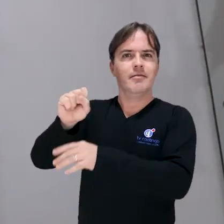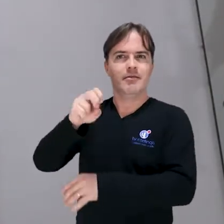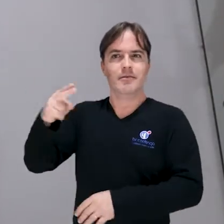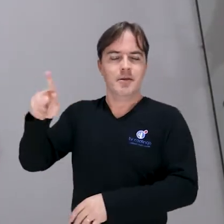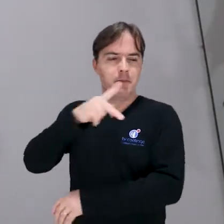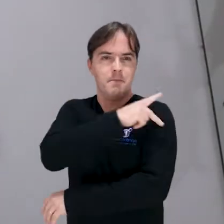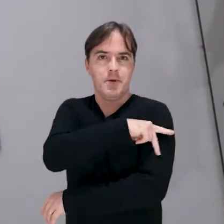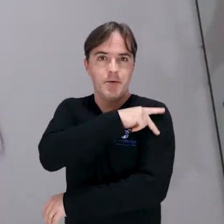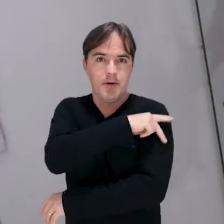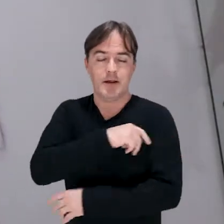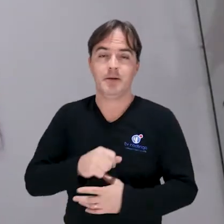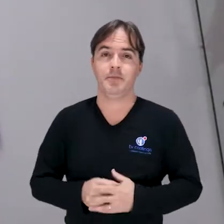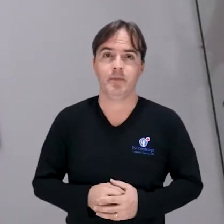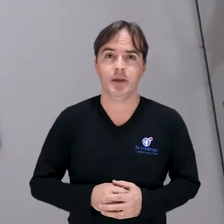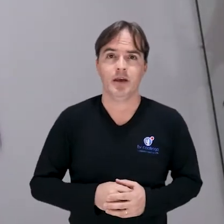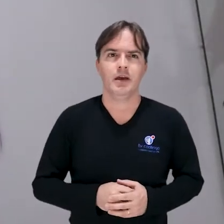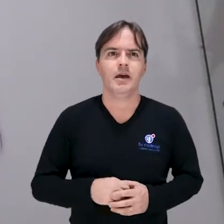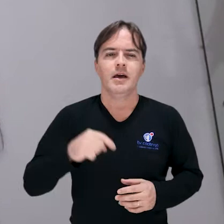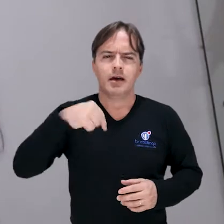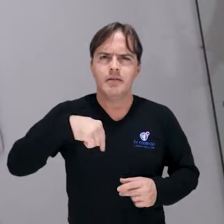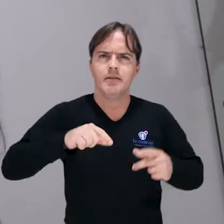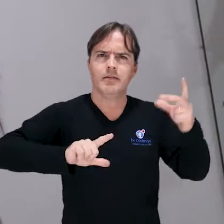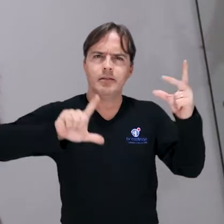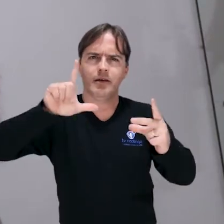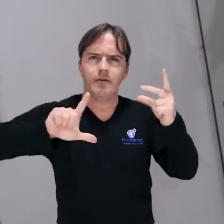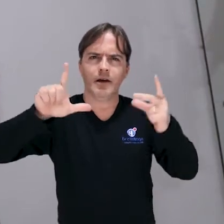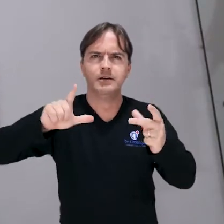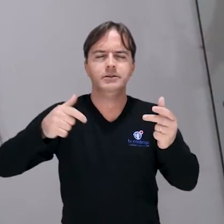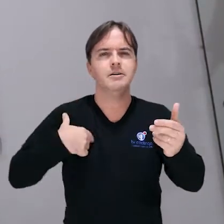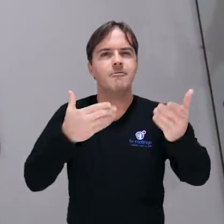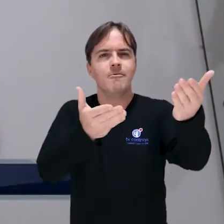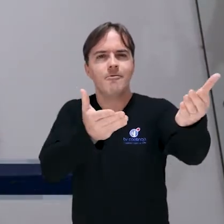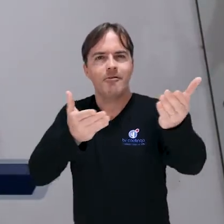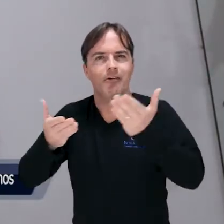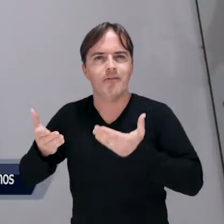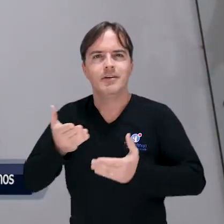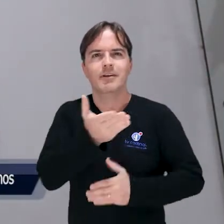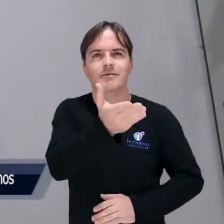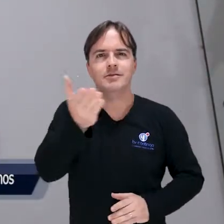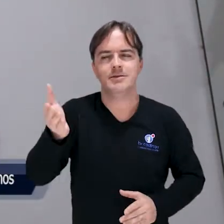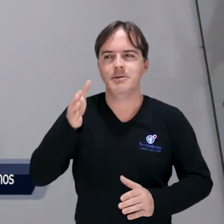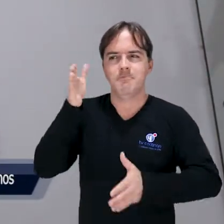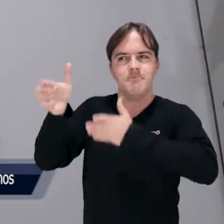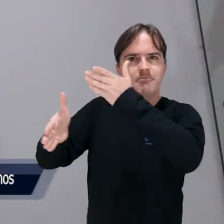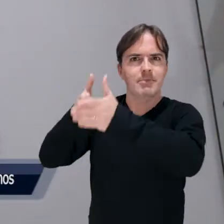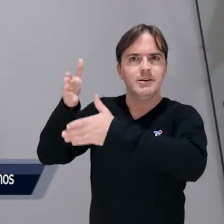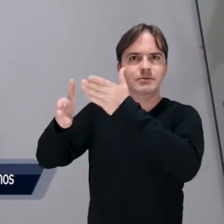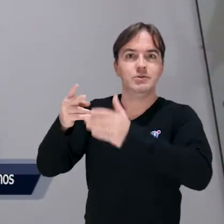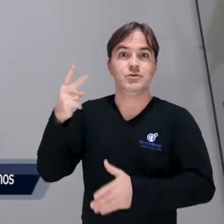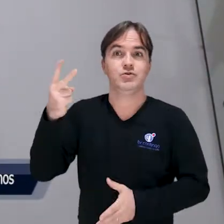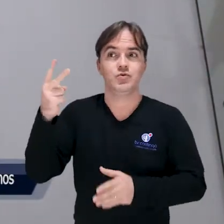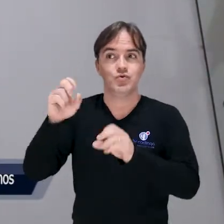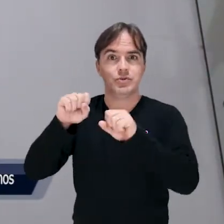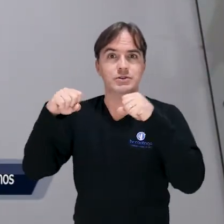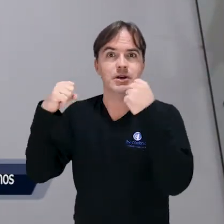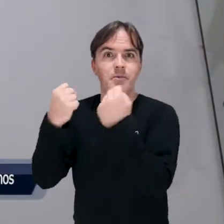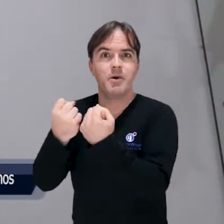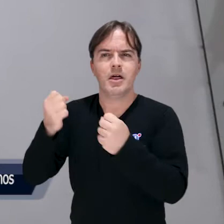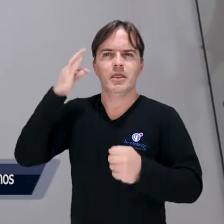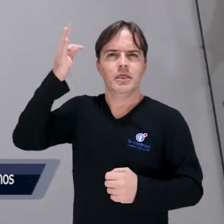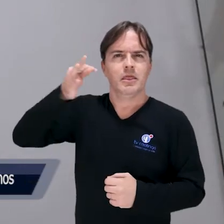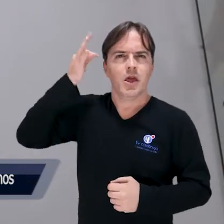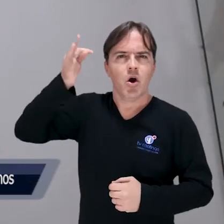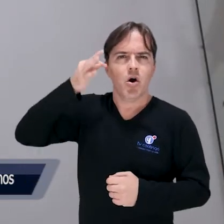E eu estou aqui a convite da TV Caatinga para convidar todos vocês para participarem do segundo seminário de Teoria